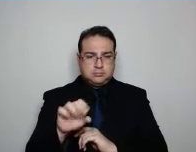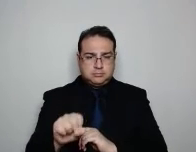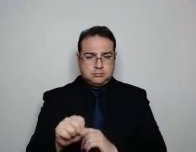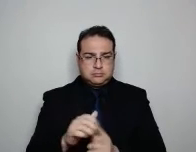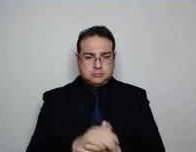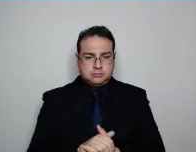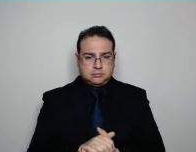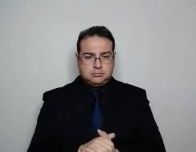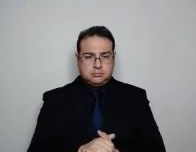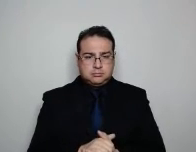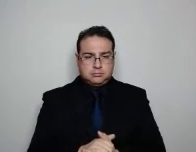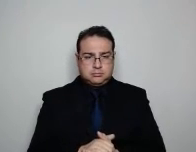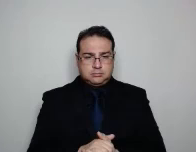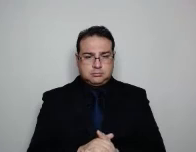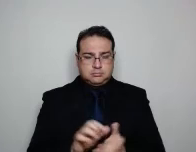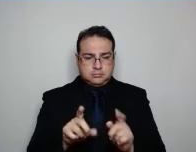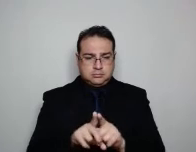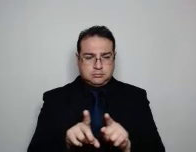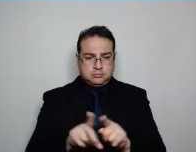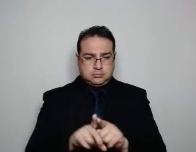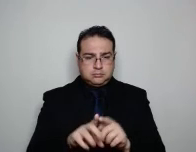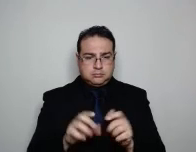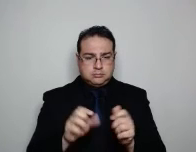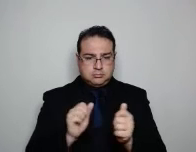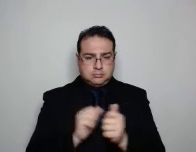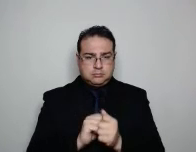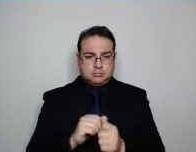Também o Ministério Público reitera, né,